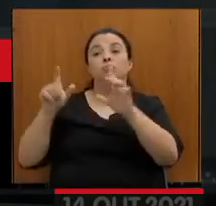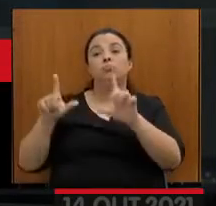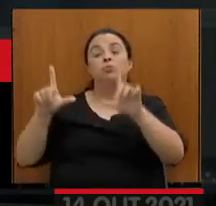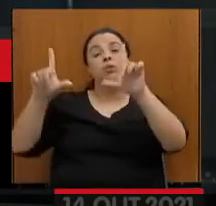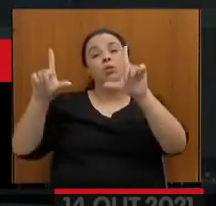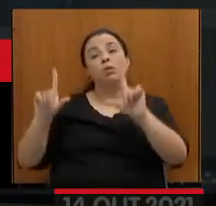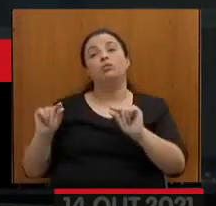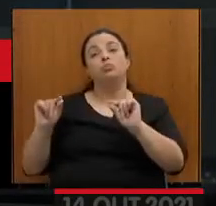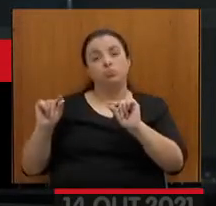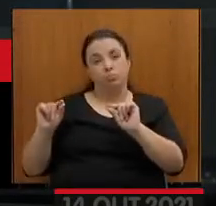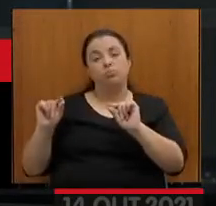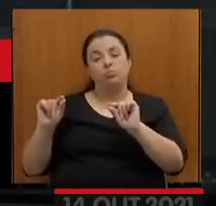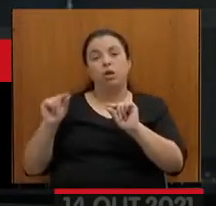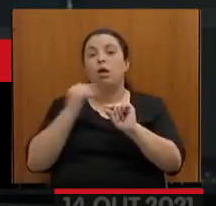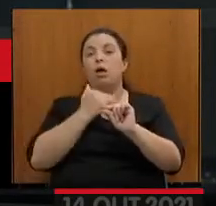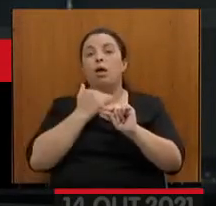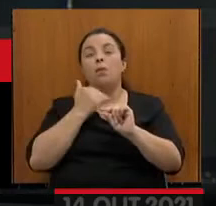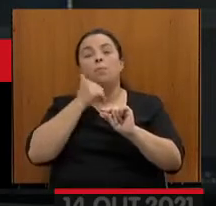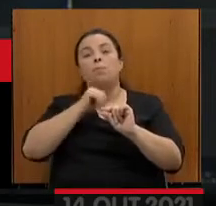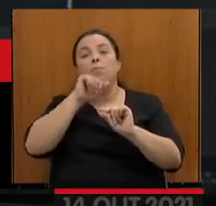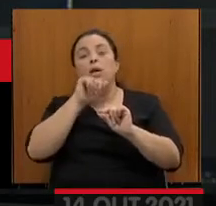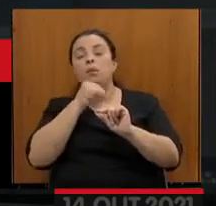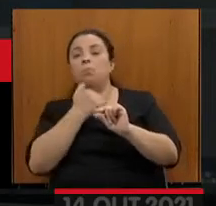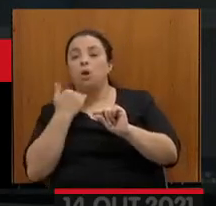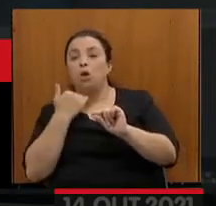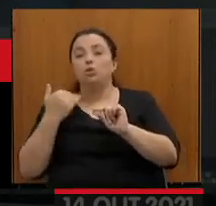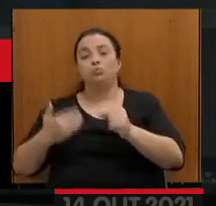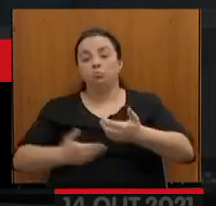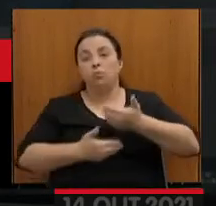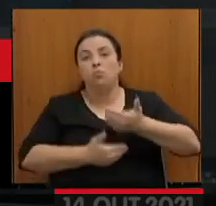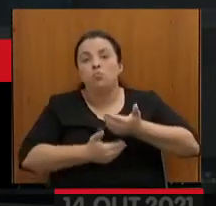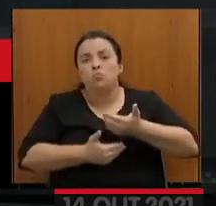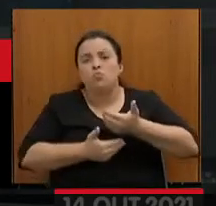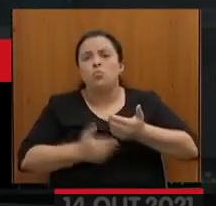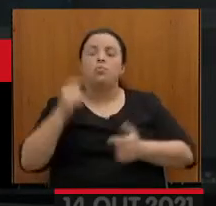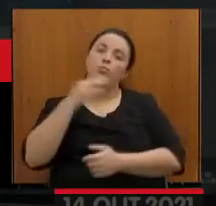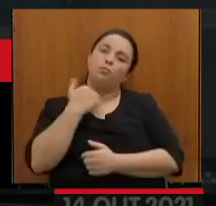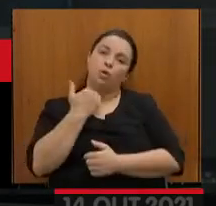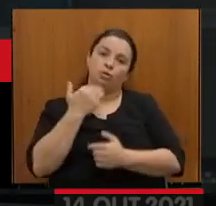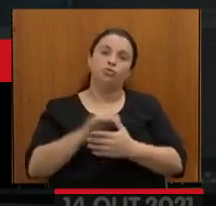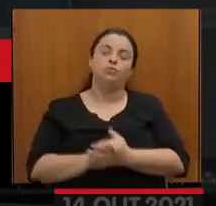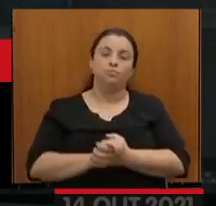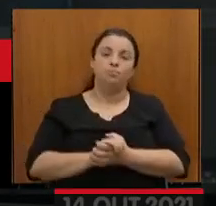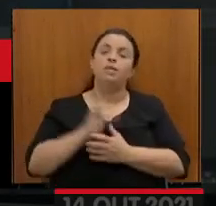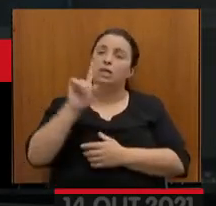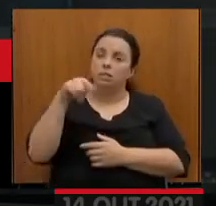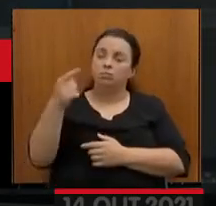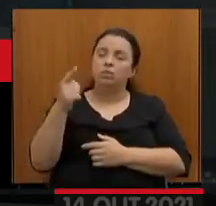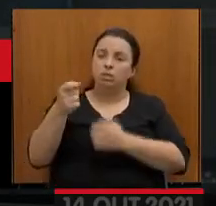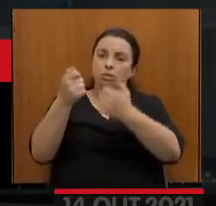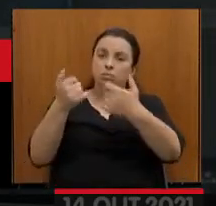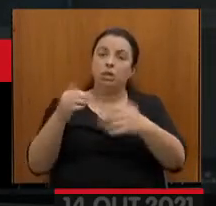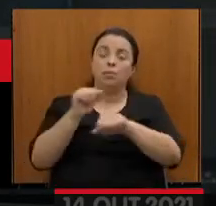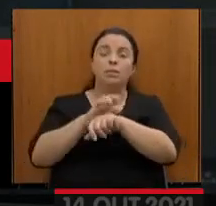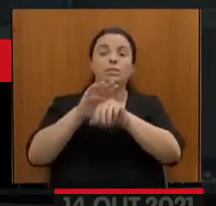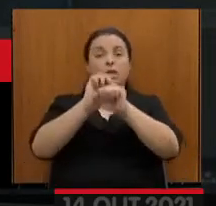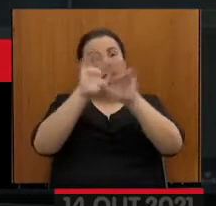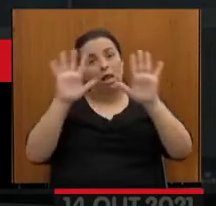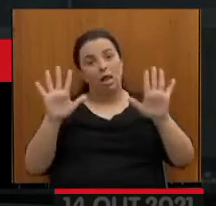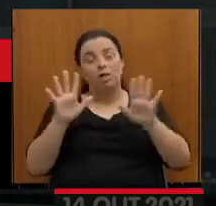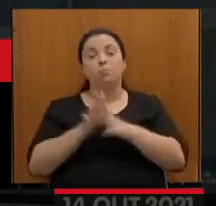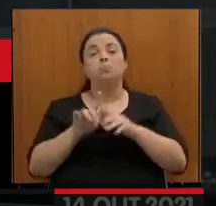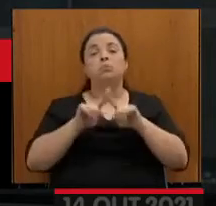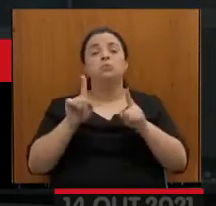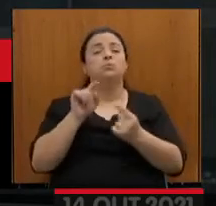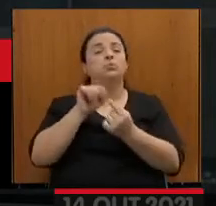está centrado em algumas regiões específicas, conforme a doutora Marcela vai explanar, mas o objetivo realmente é